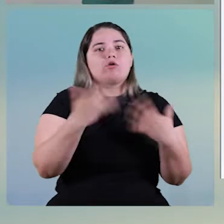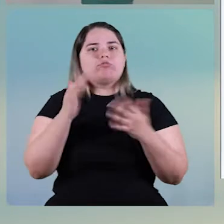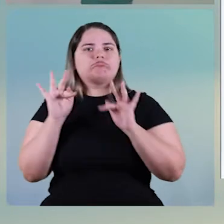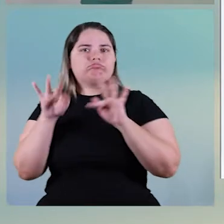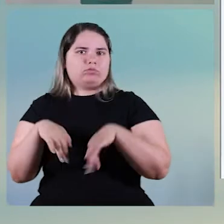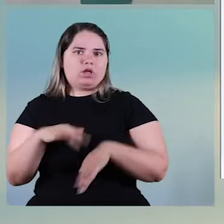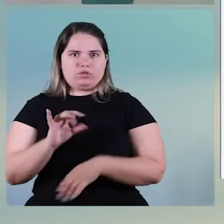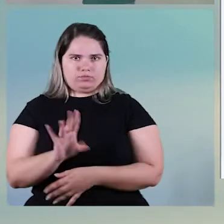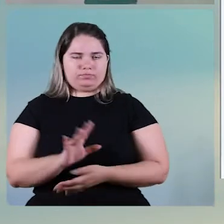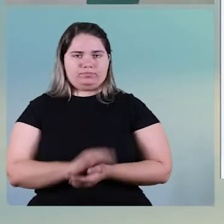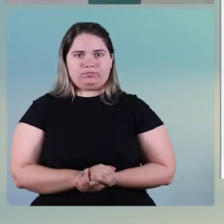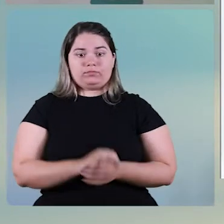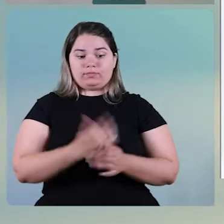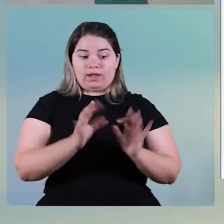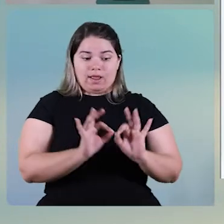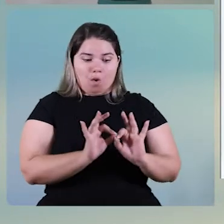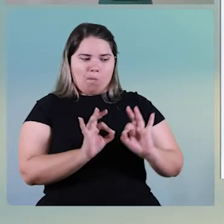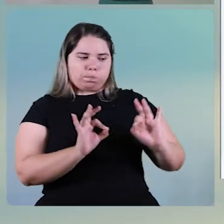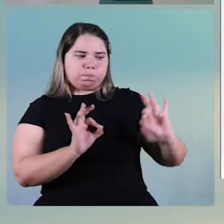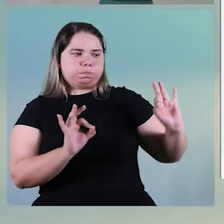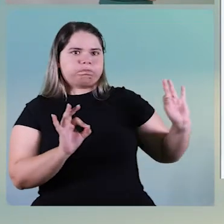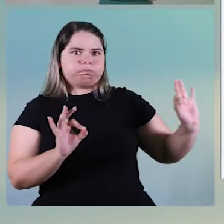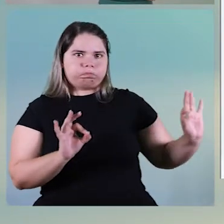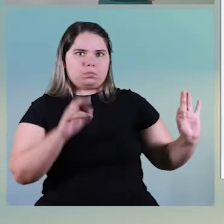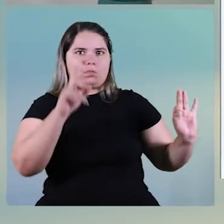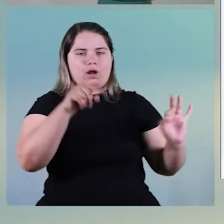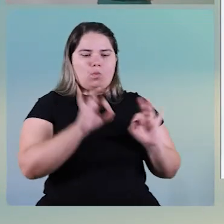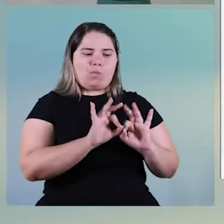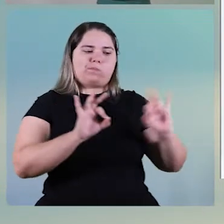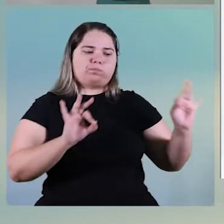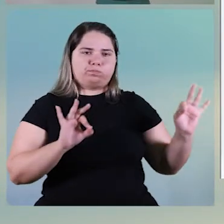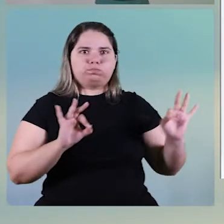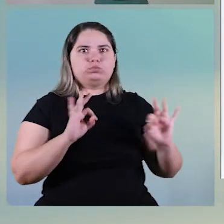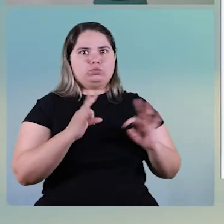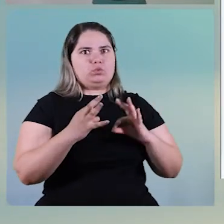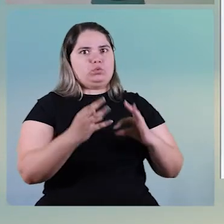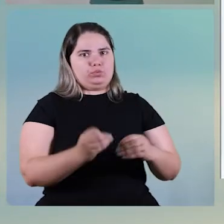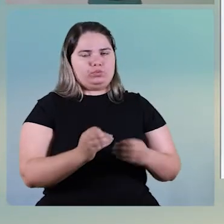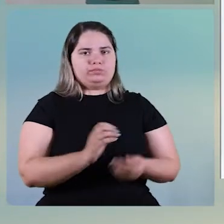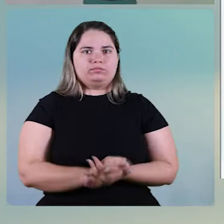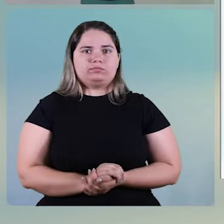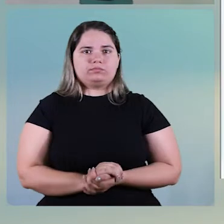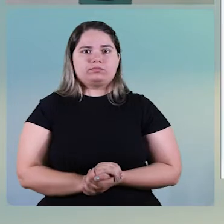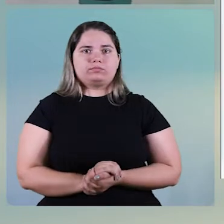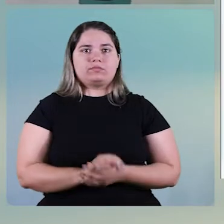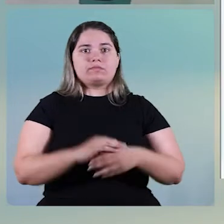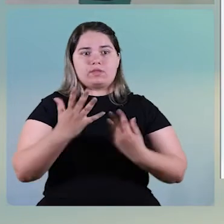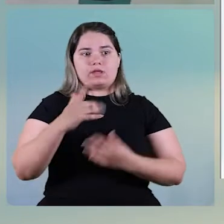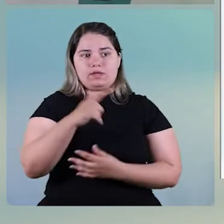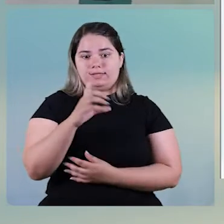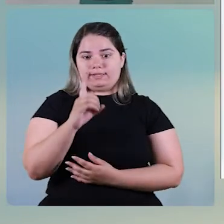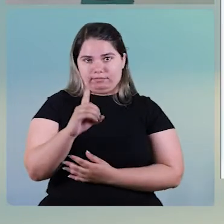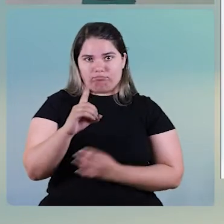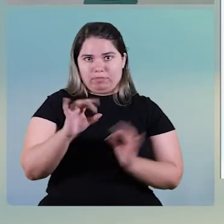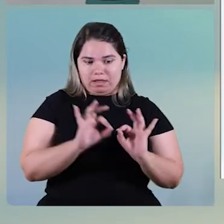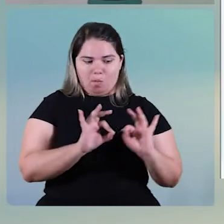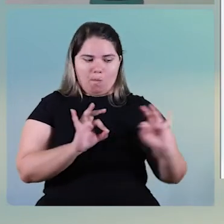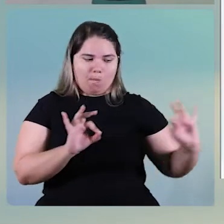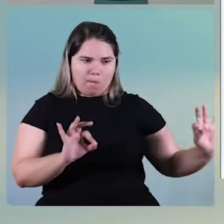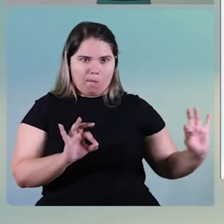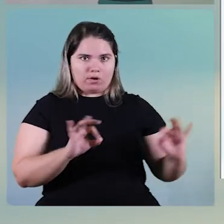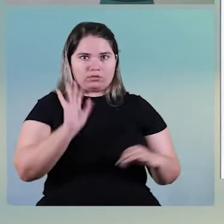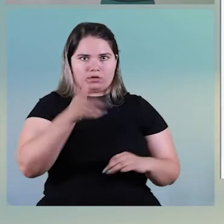é o comprimento total da linha que ele descreveu. A distância percorrida já representa